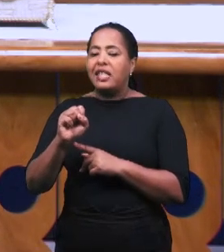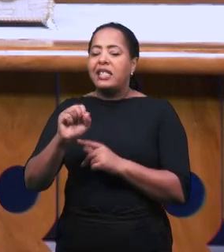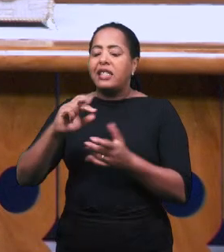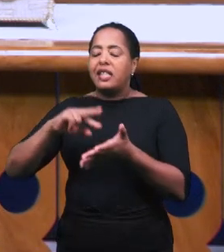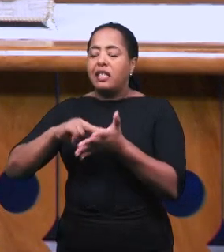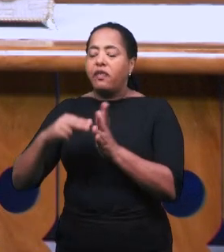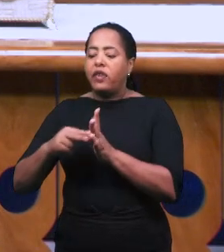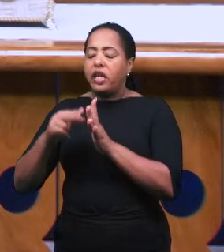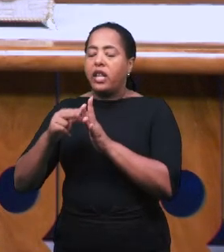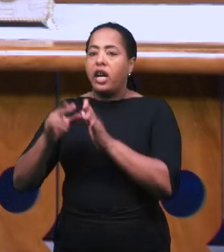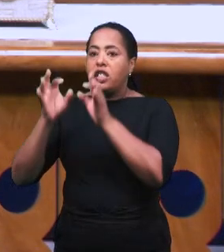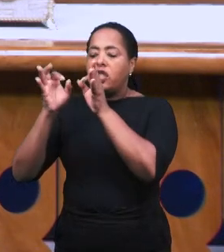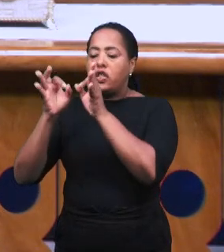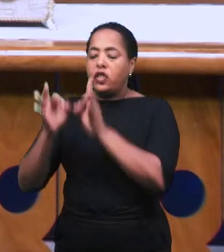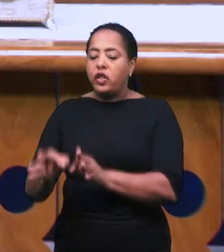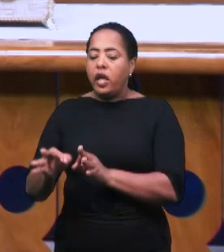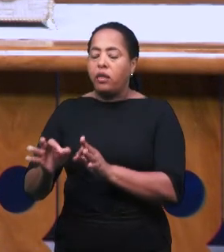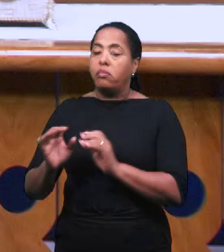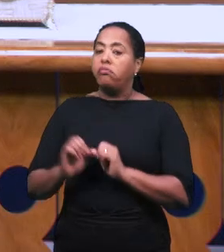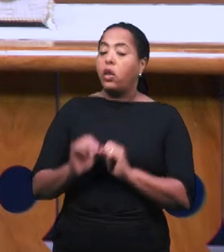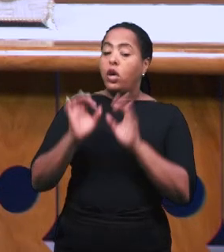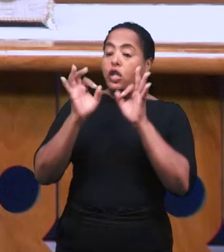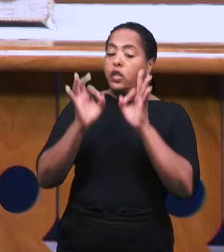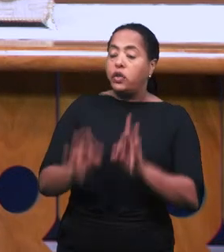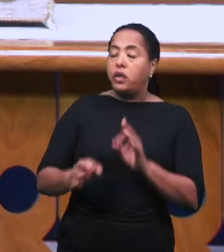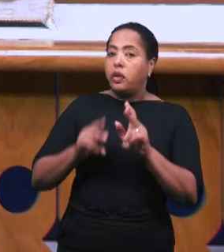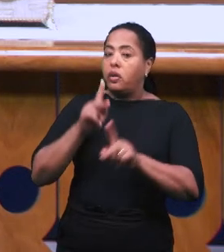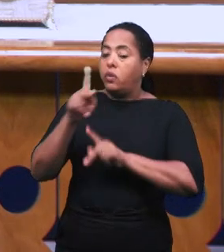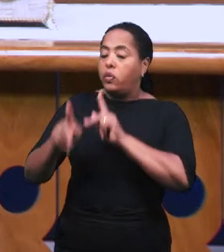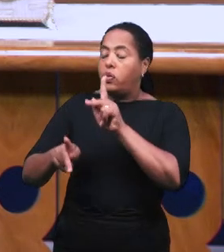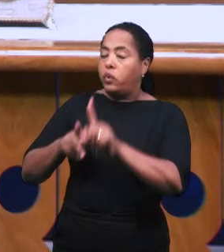povo. É o mundo na sua